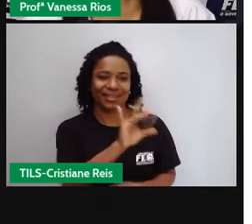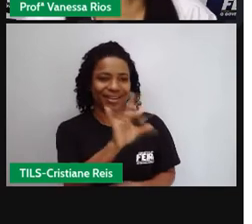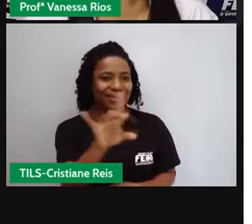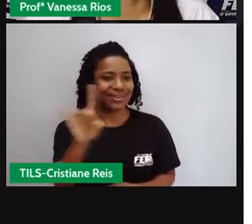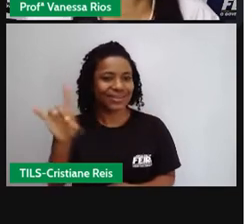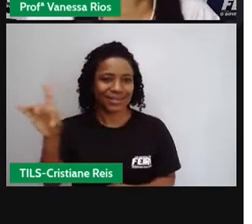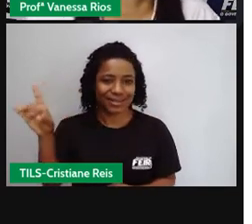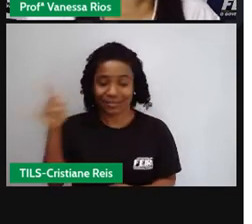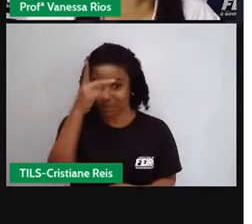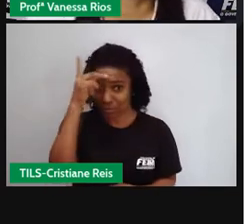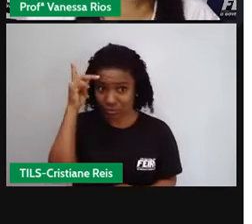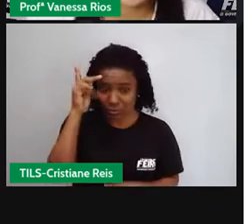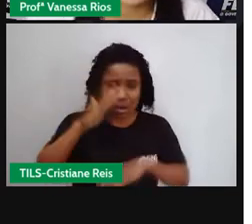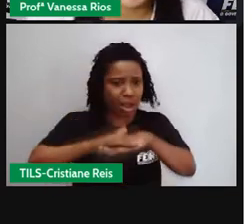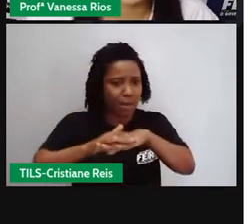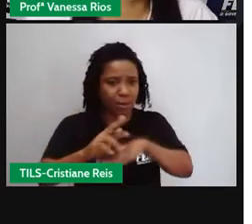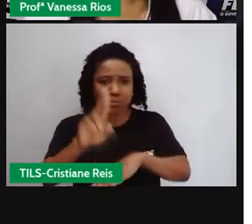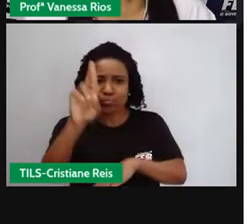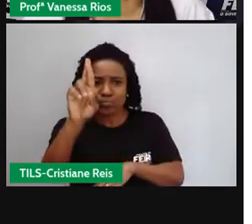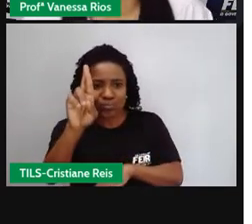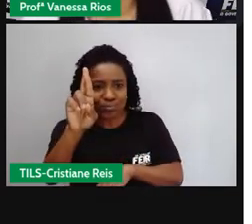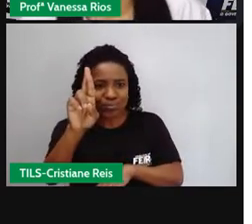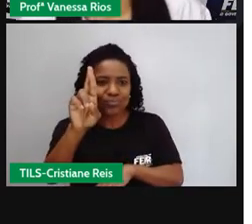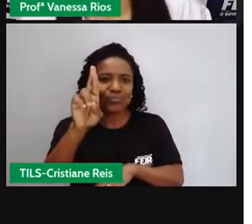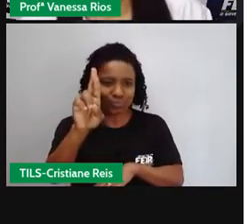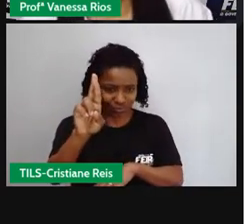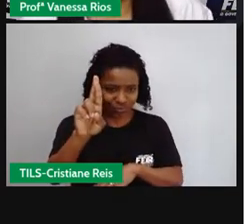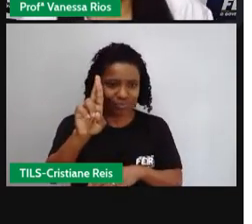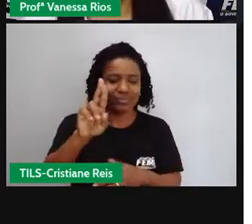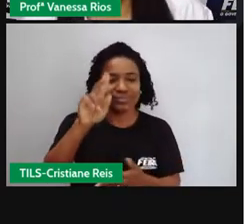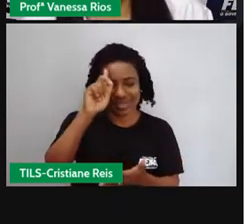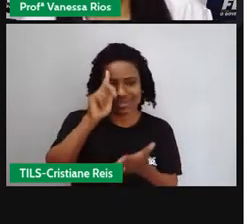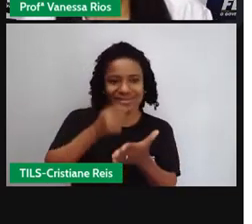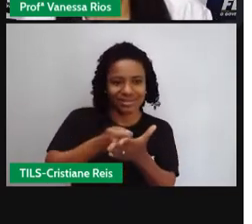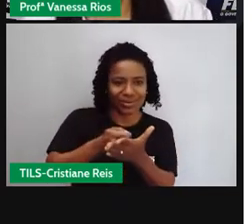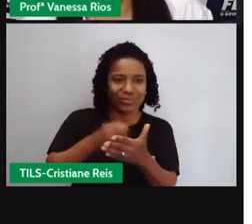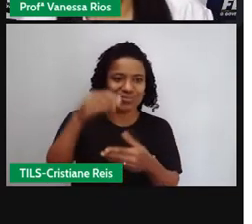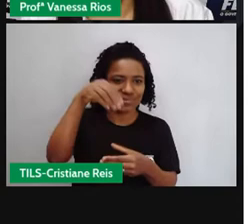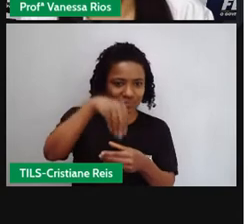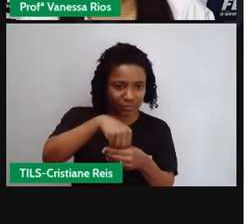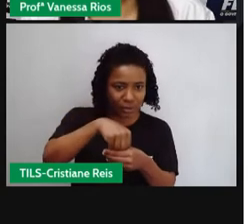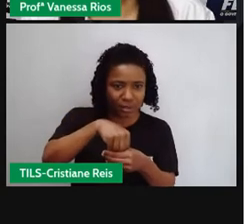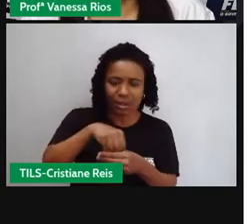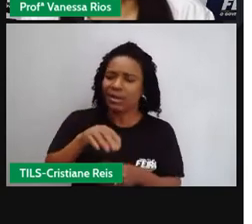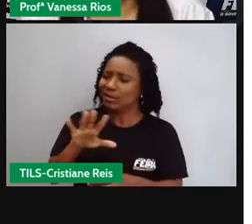Se determinado governante está lá, seja ele na parte administrativa,